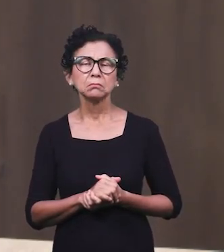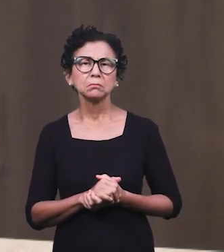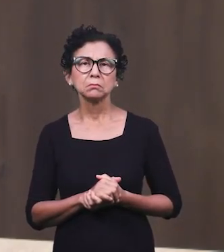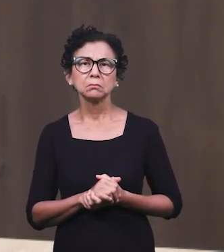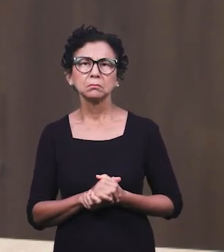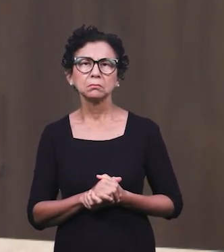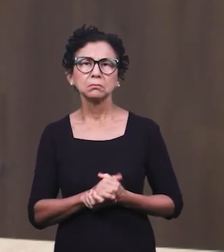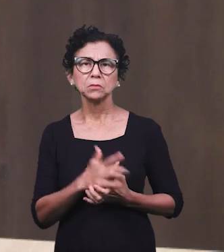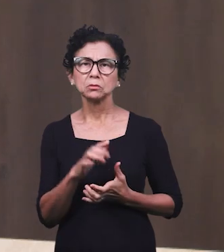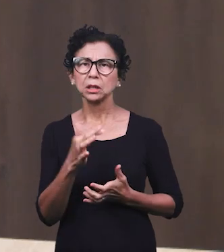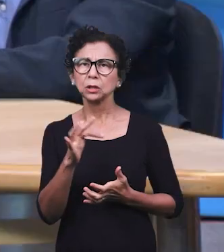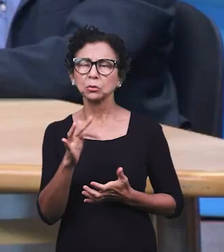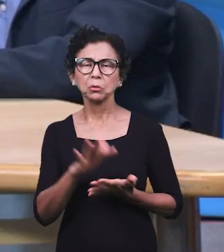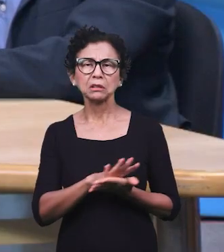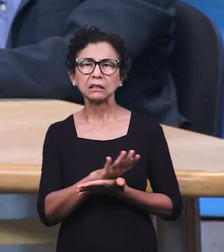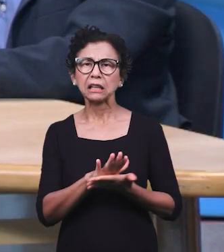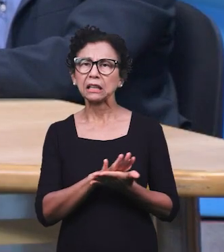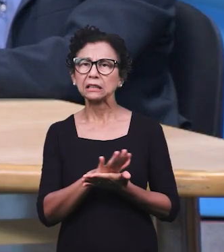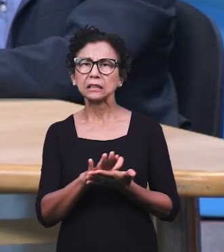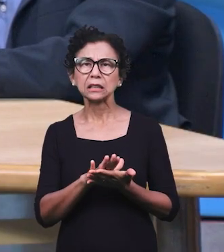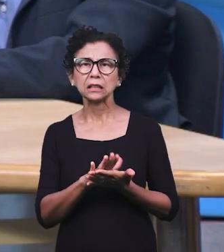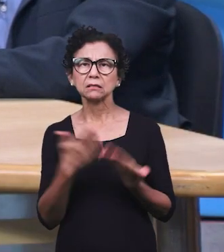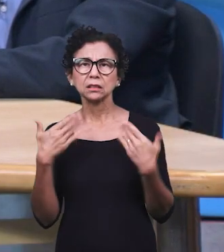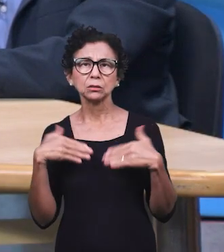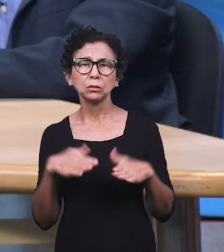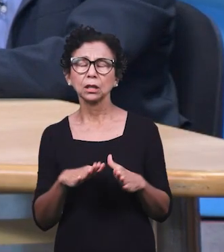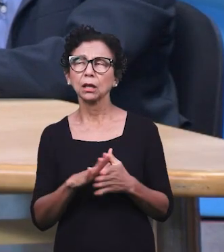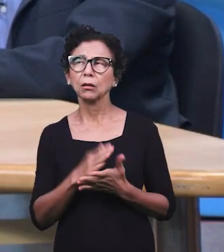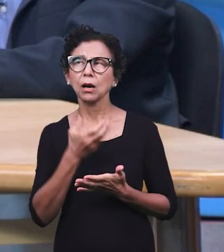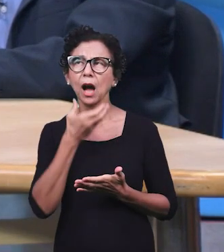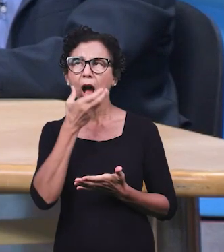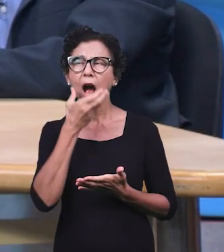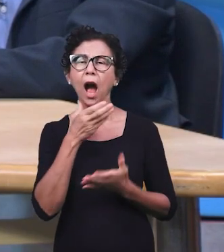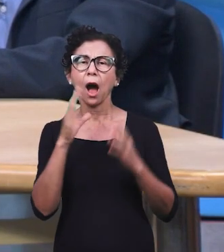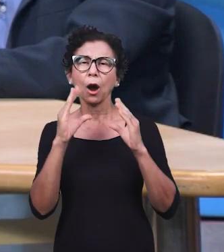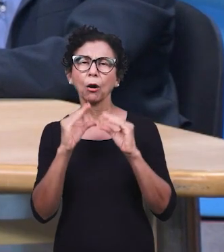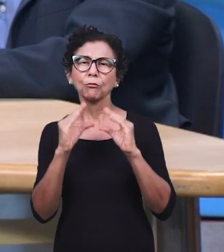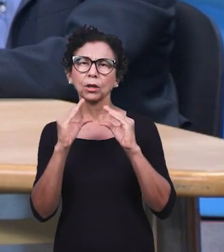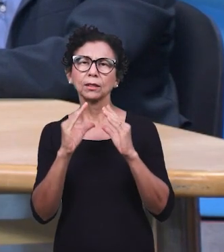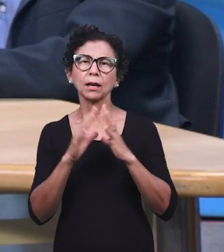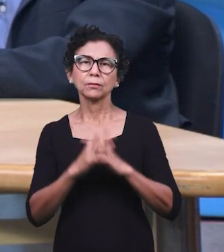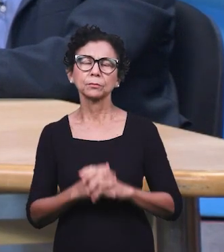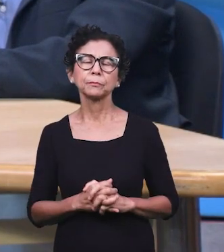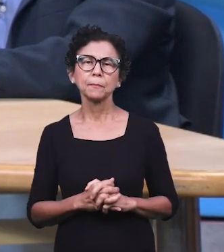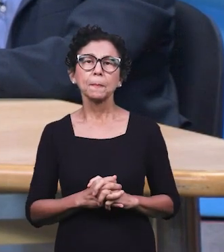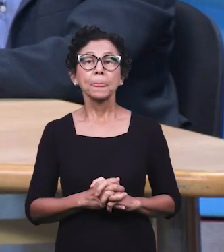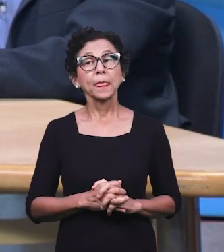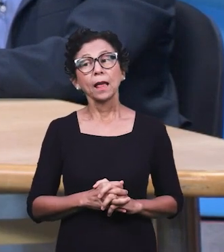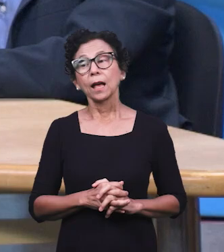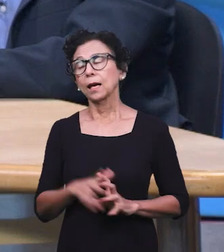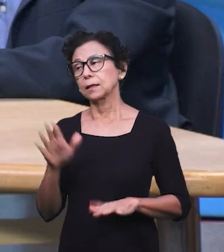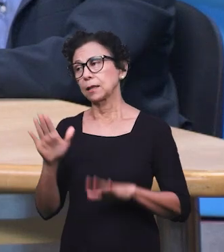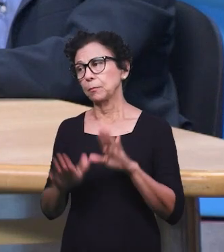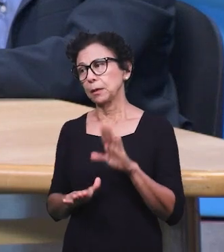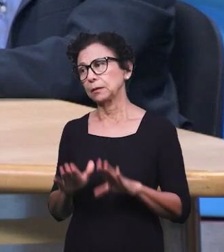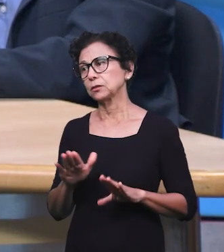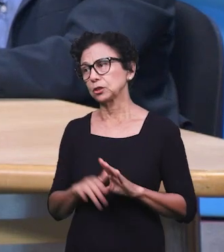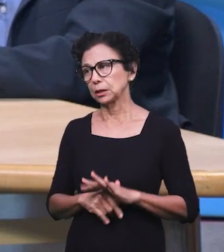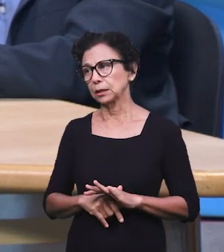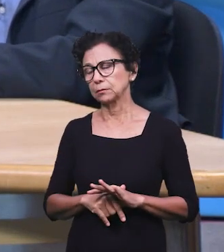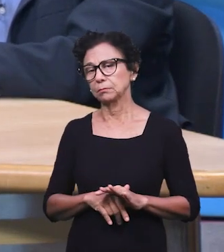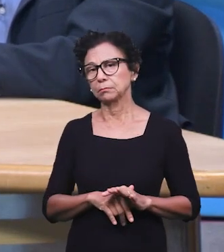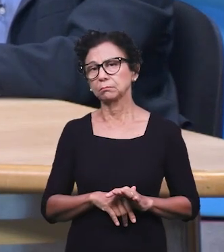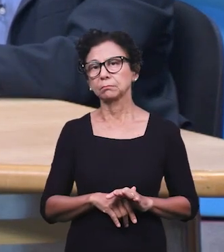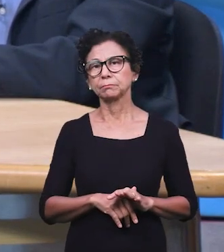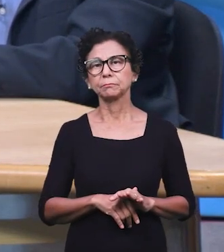é preciso trocá-la? Bom, tudo depende, diria? tudo depende da avaliação, né, de cada paciente, né?